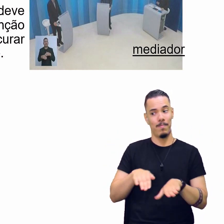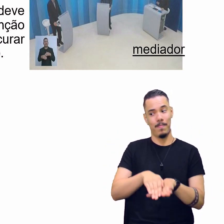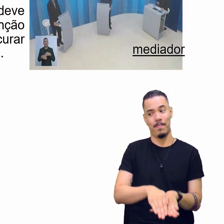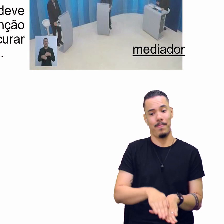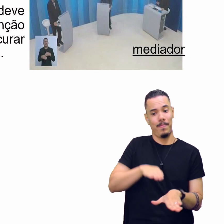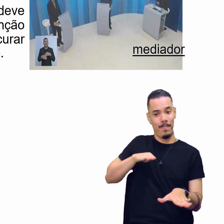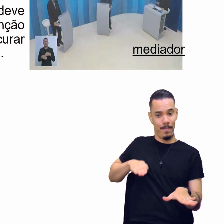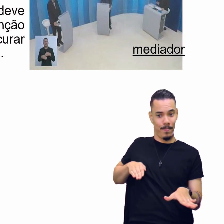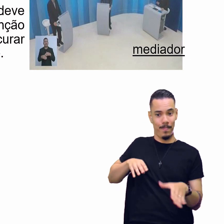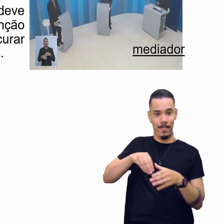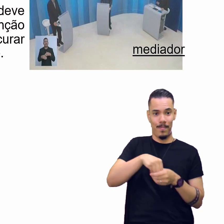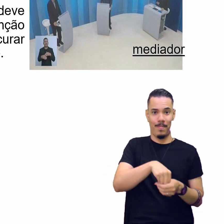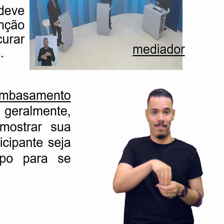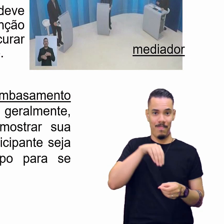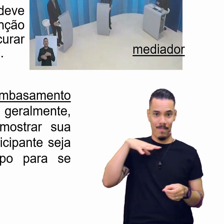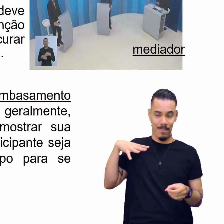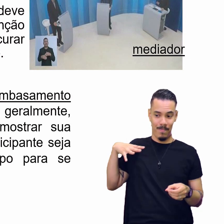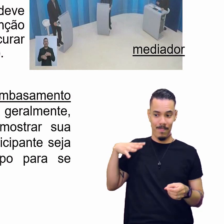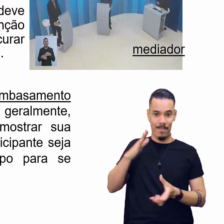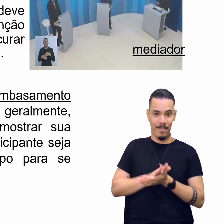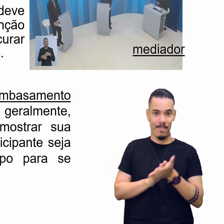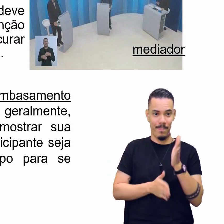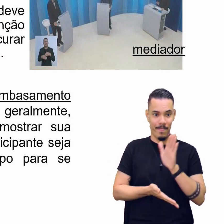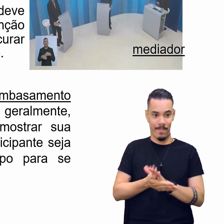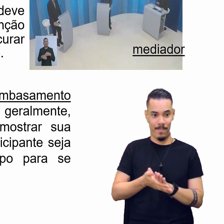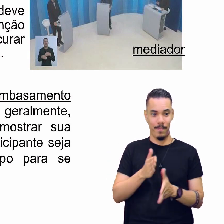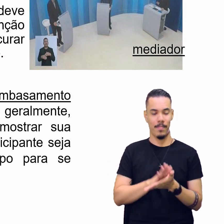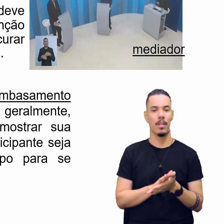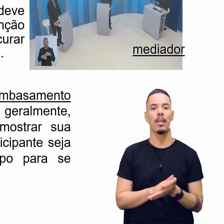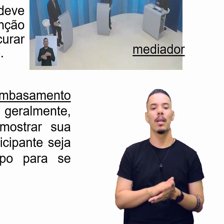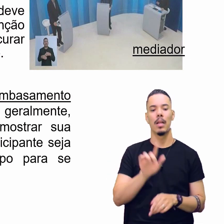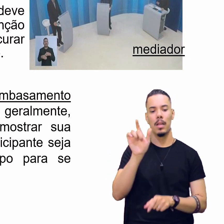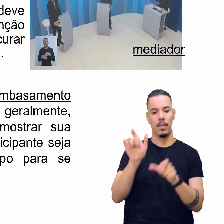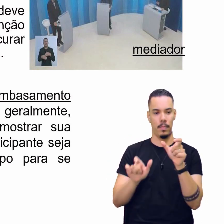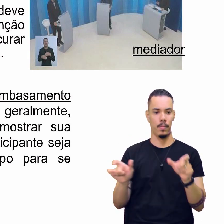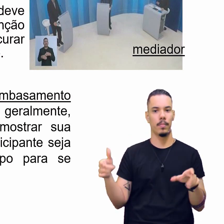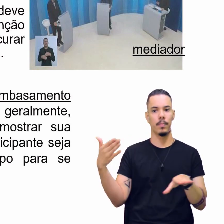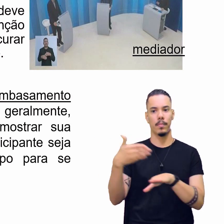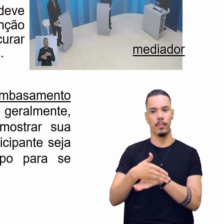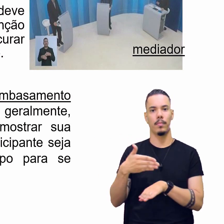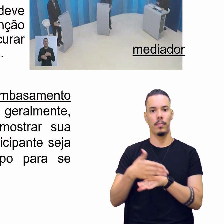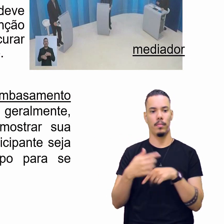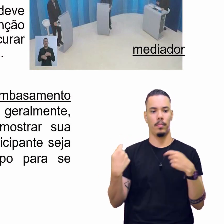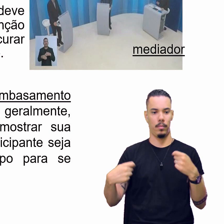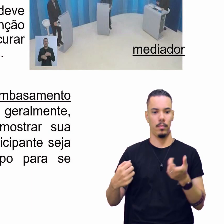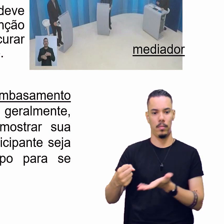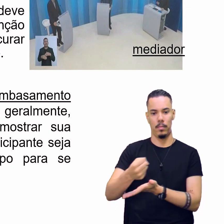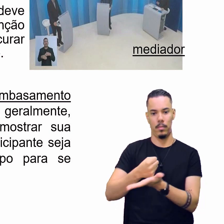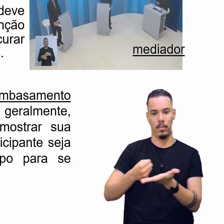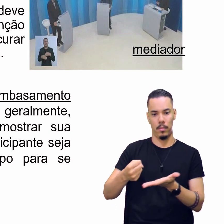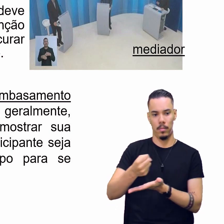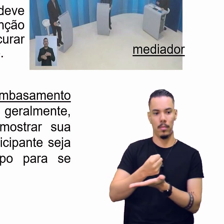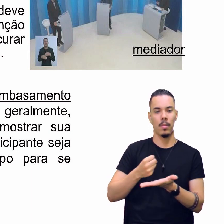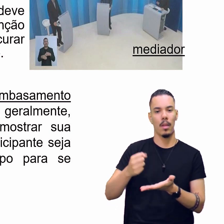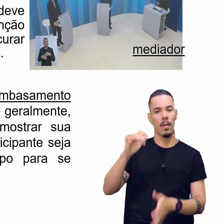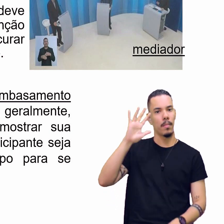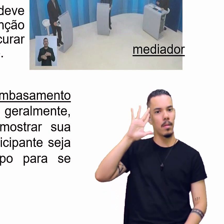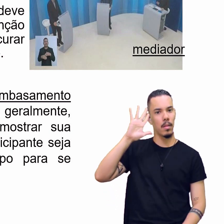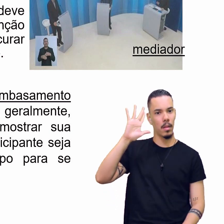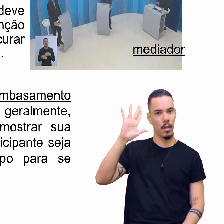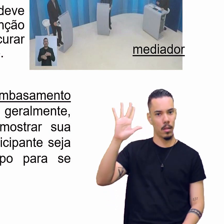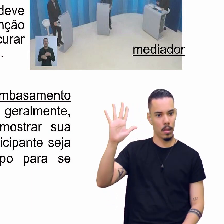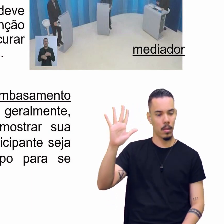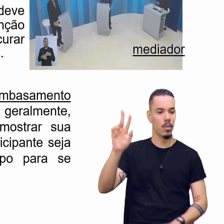atrás. Tá certo? Os participantes devem ter um bom embasamento técnico